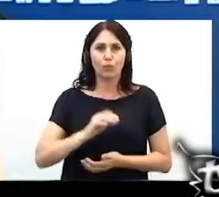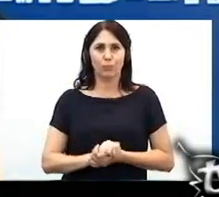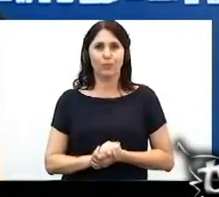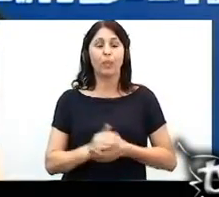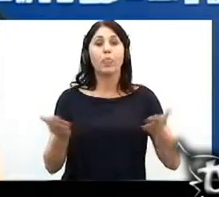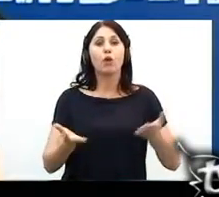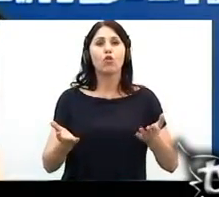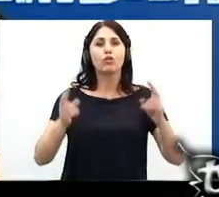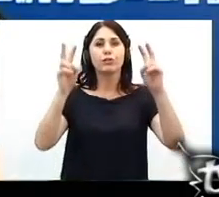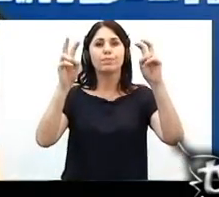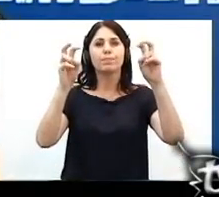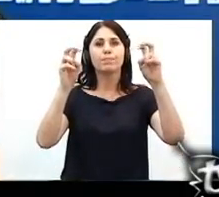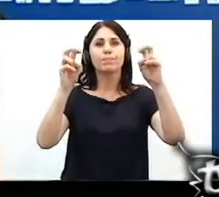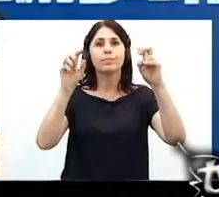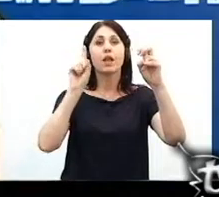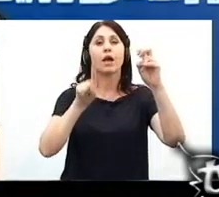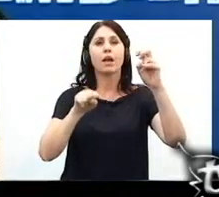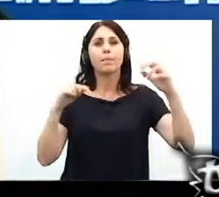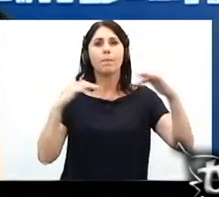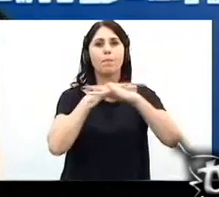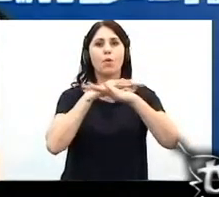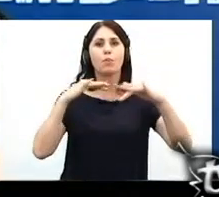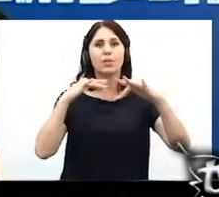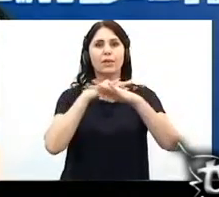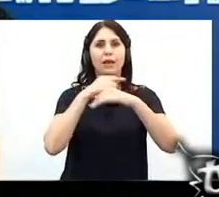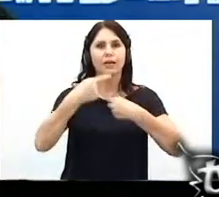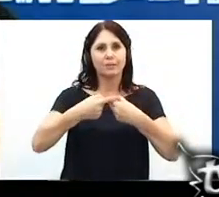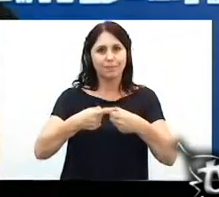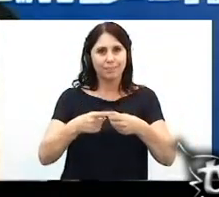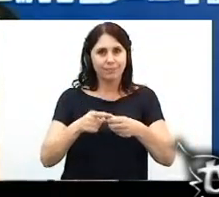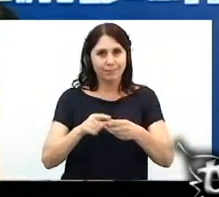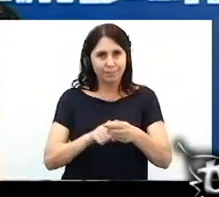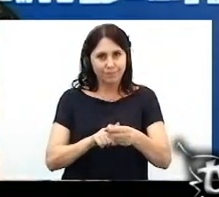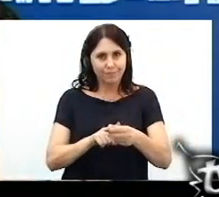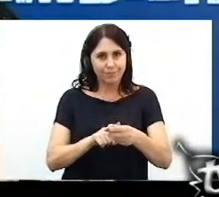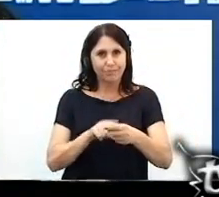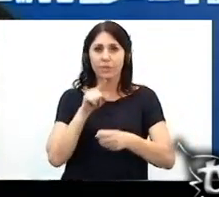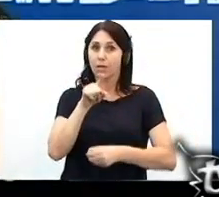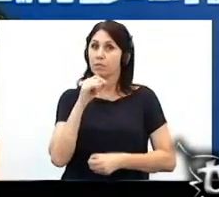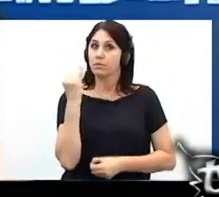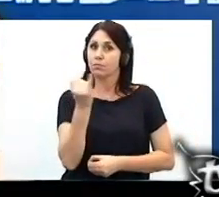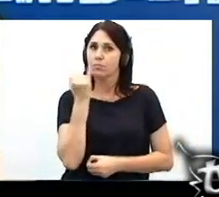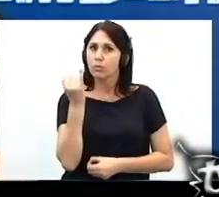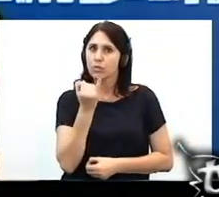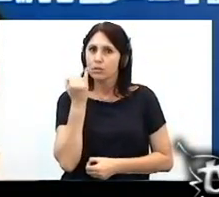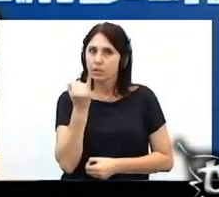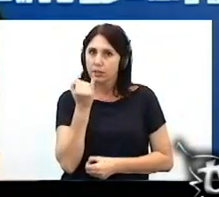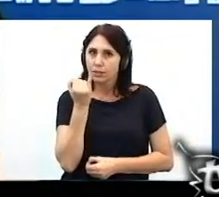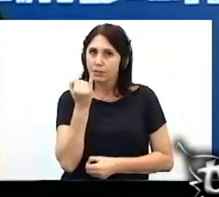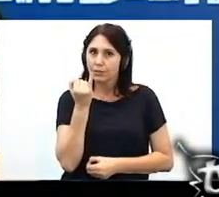dando dicas, informações, sugestões através do endereço eletrônico